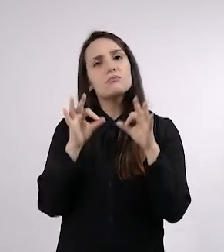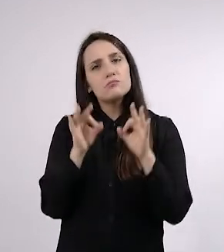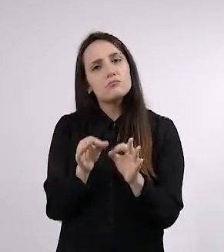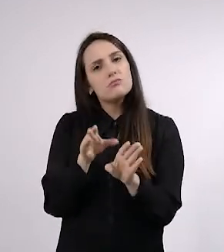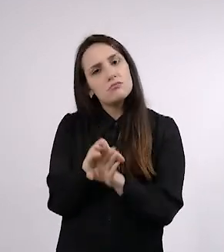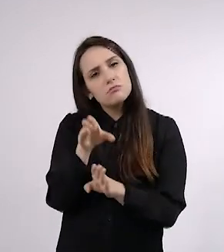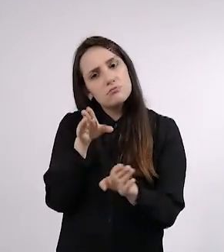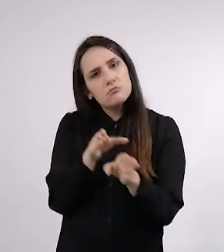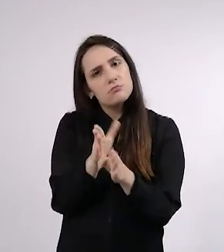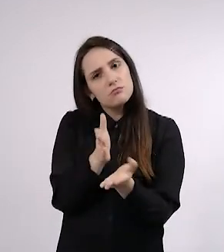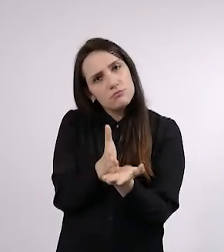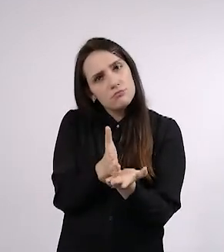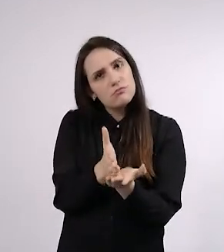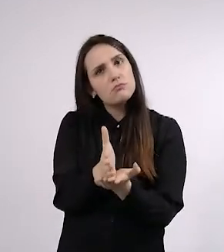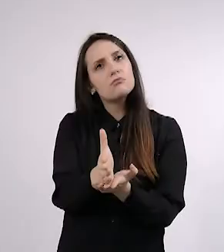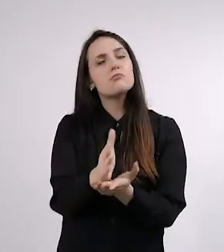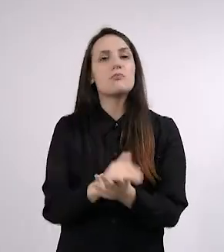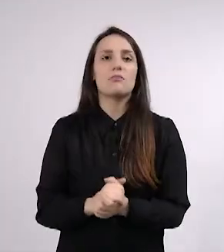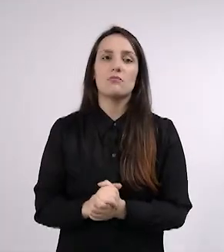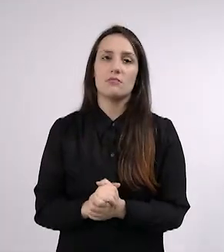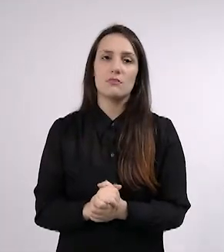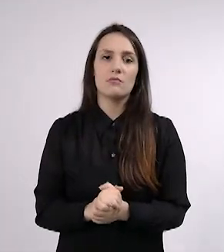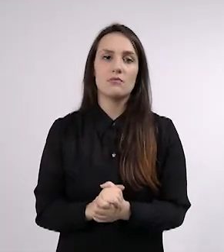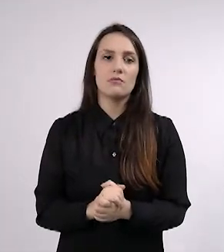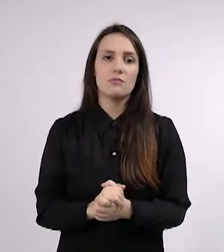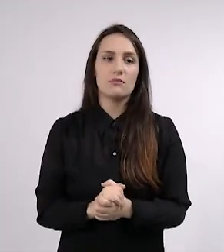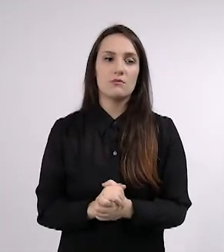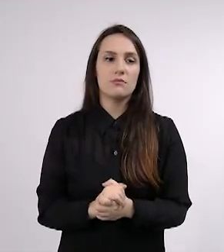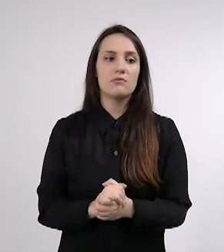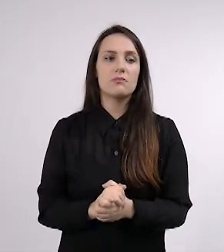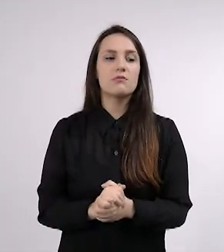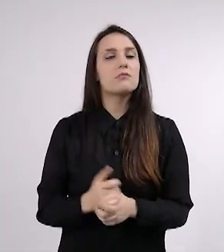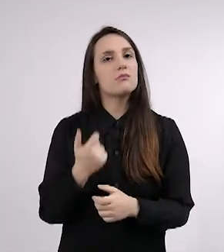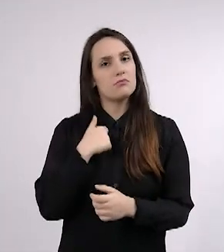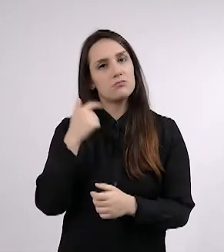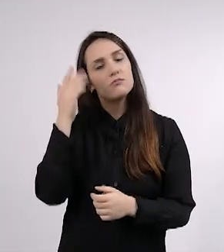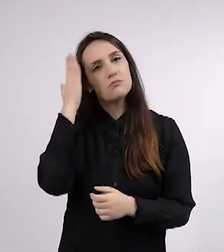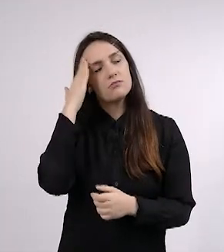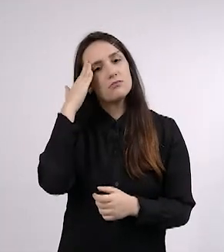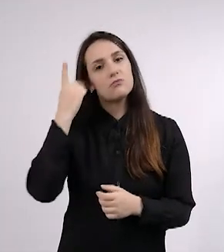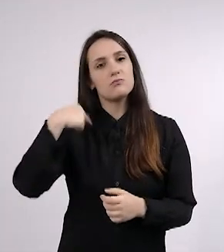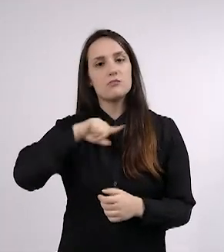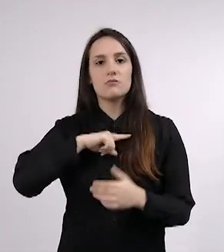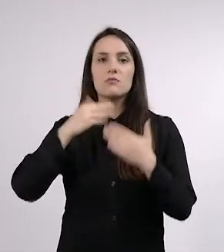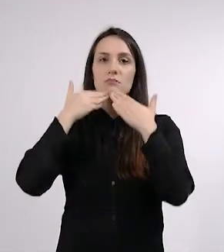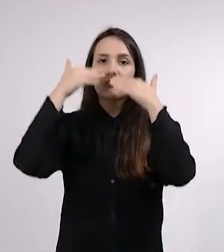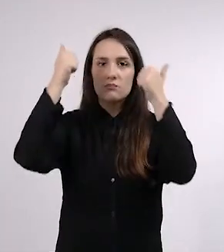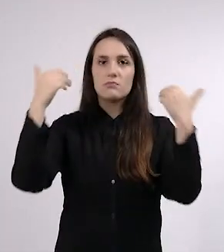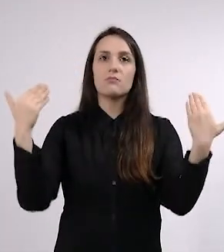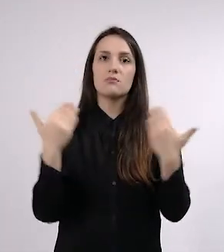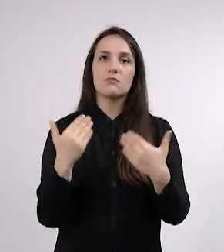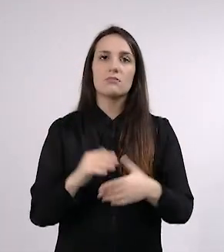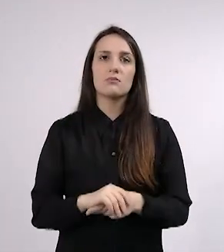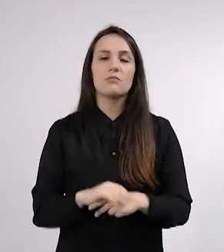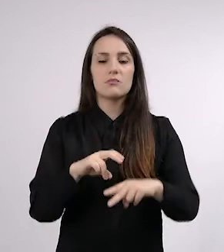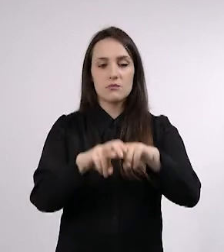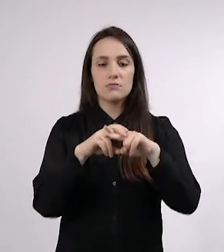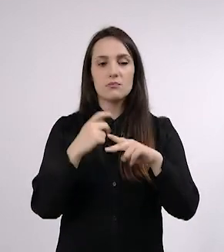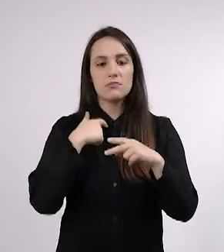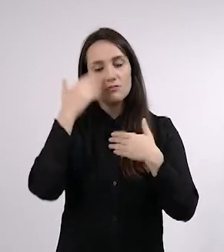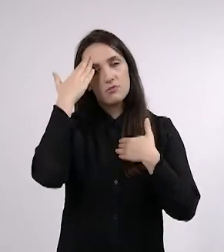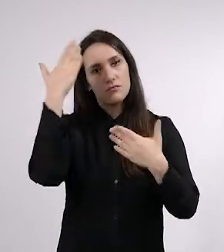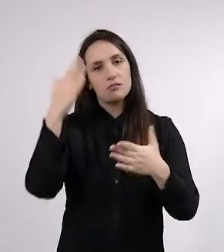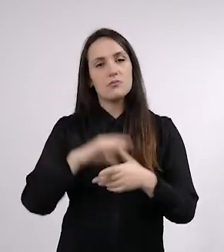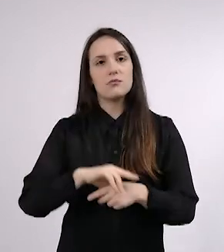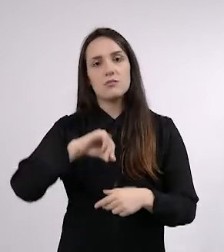orientação técnica, que nós com certeza vamos sair melhores dessa crise. Então, agradecer a